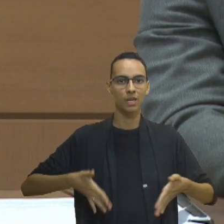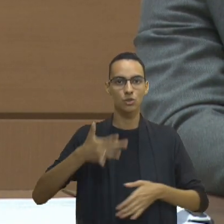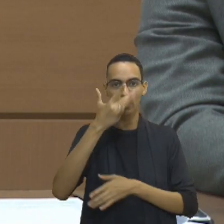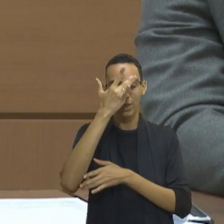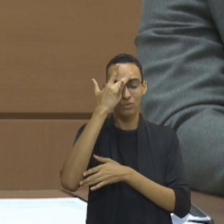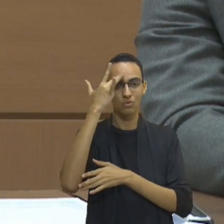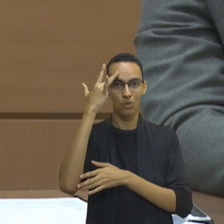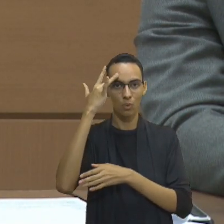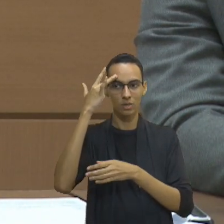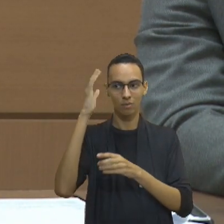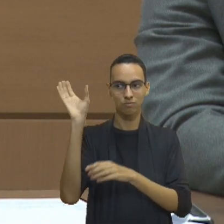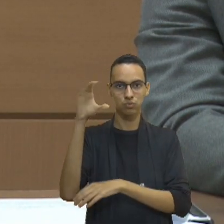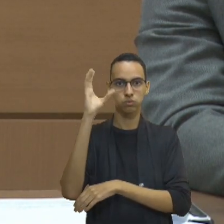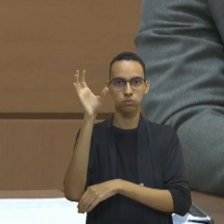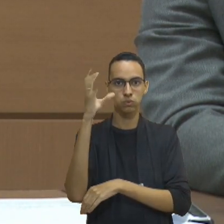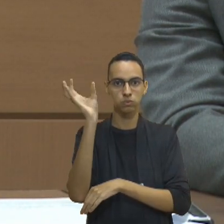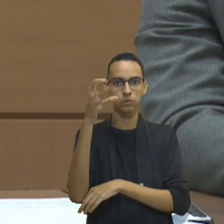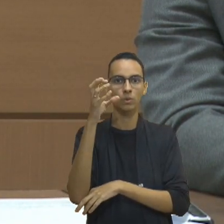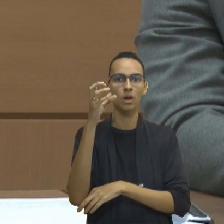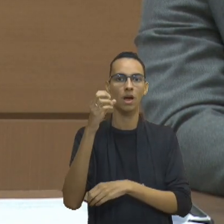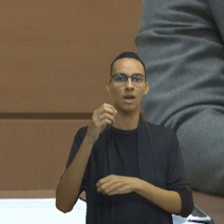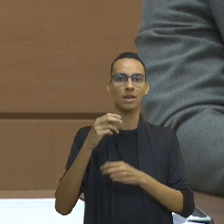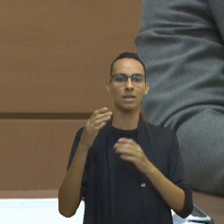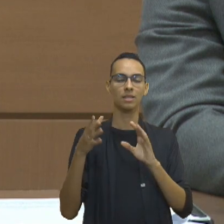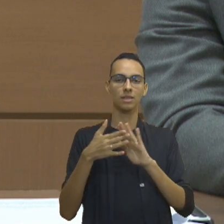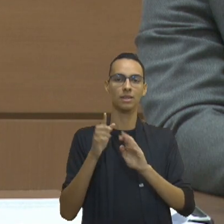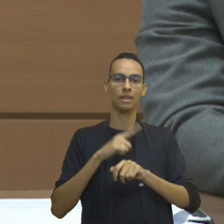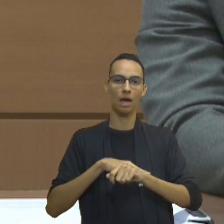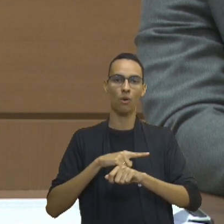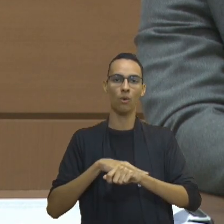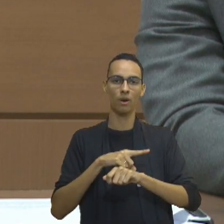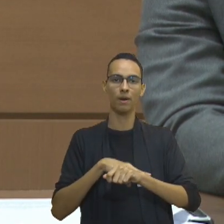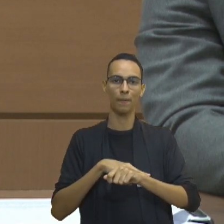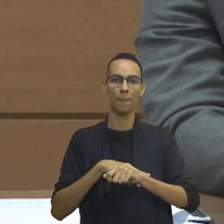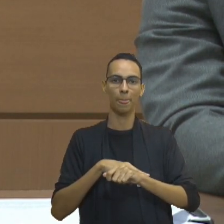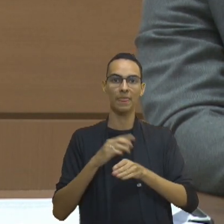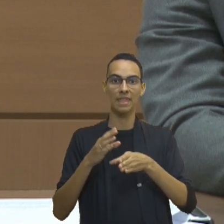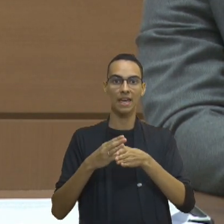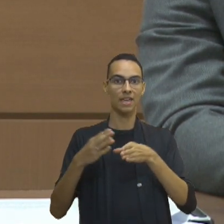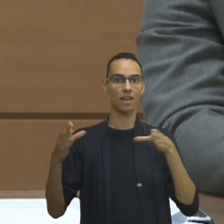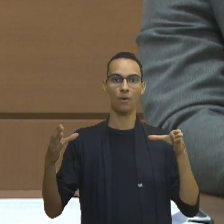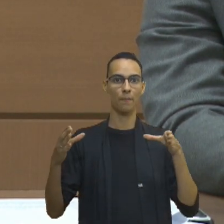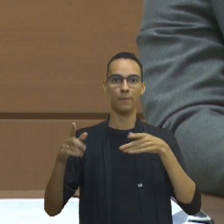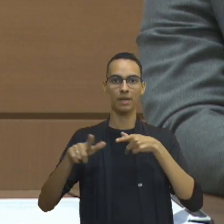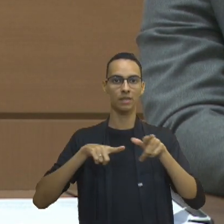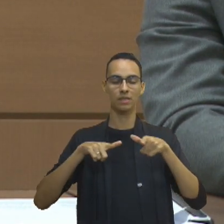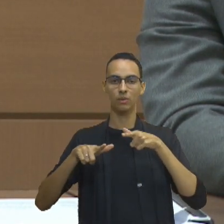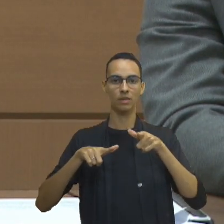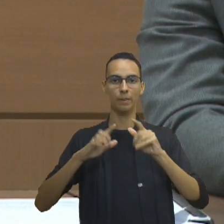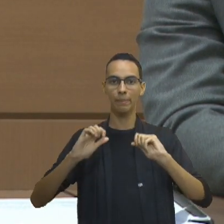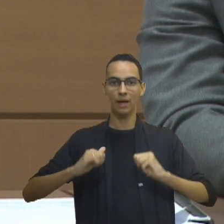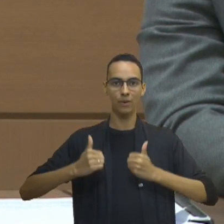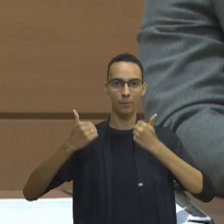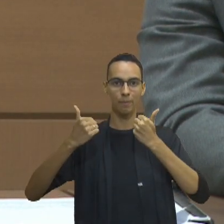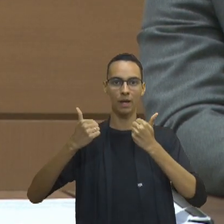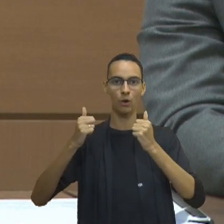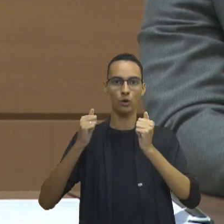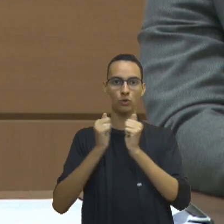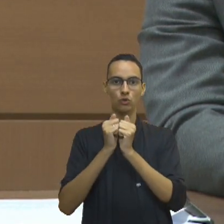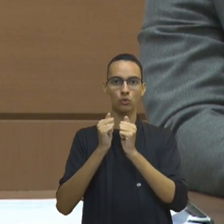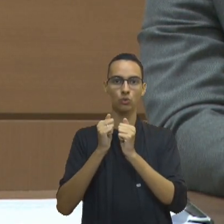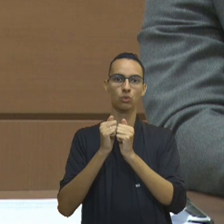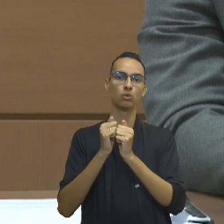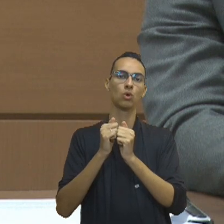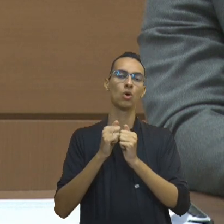específicas e gerar alertas em tempo real, aumentando a eficiência de resposta da equipe de